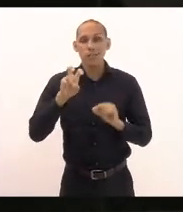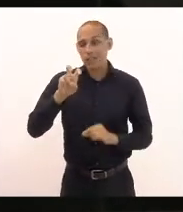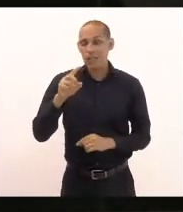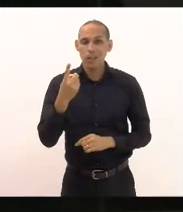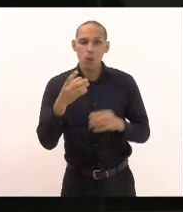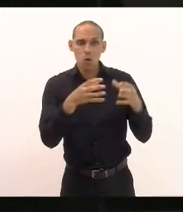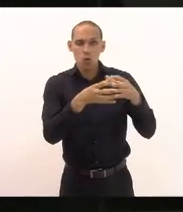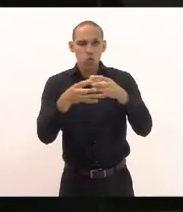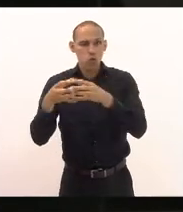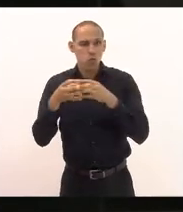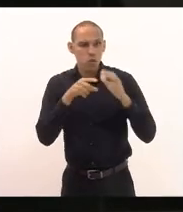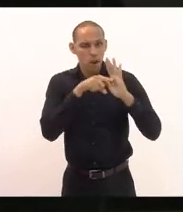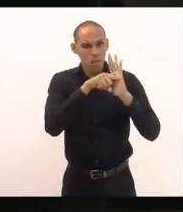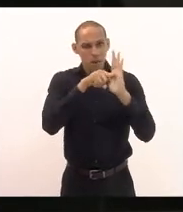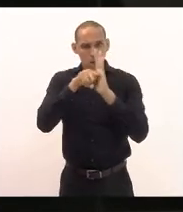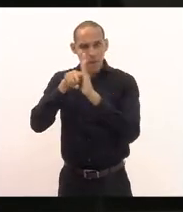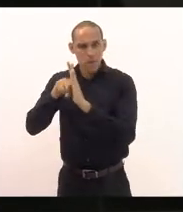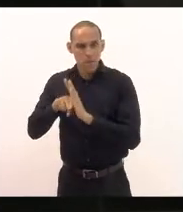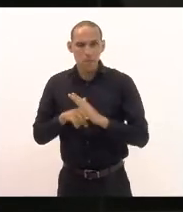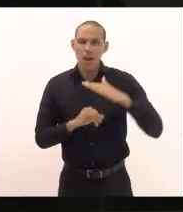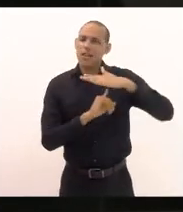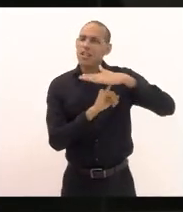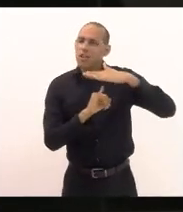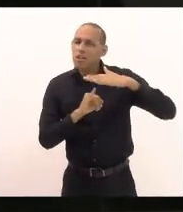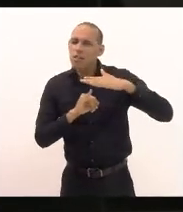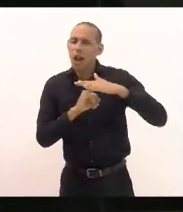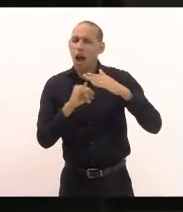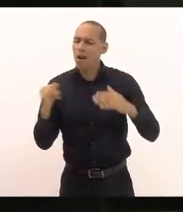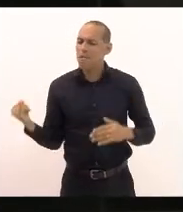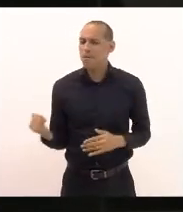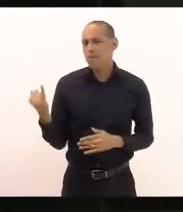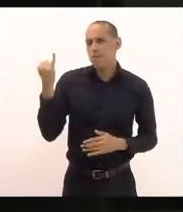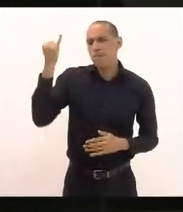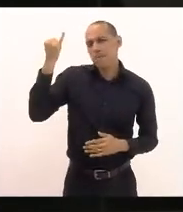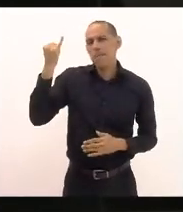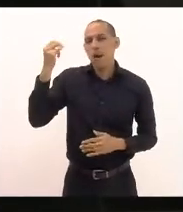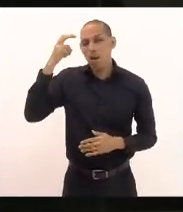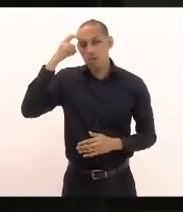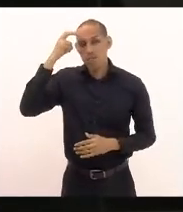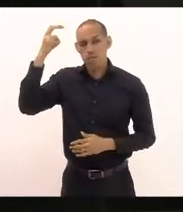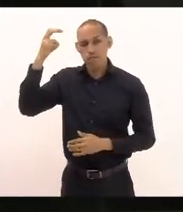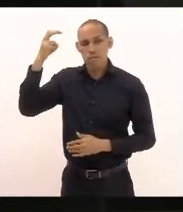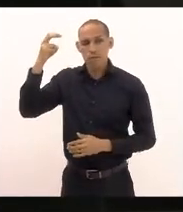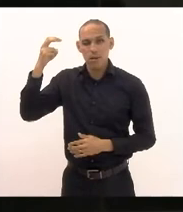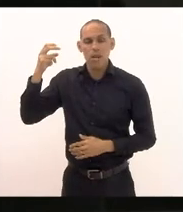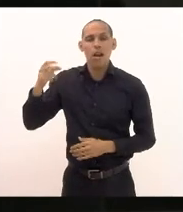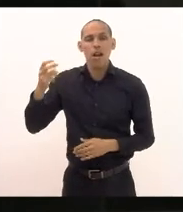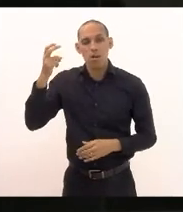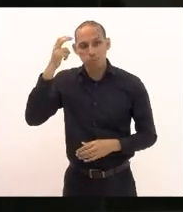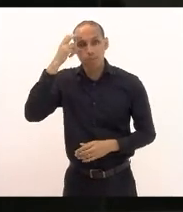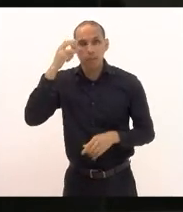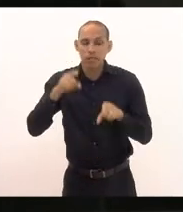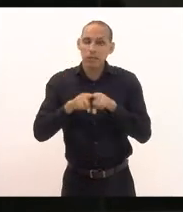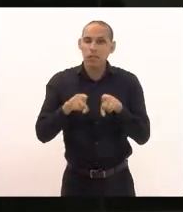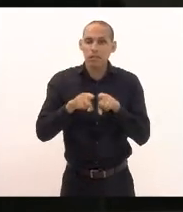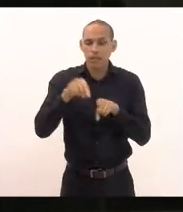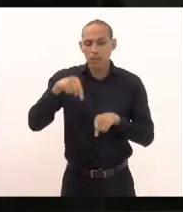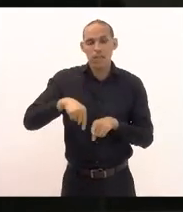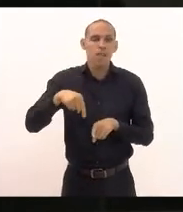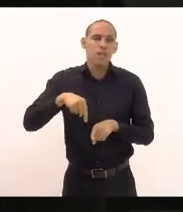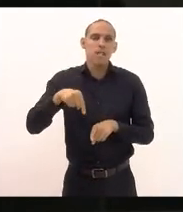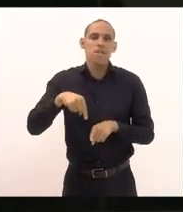de pesquisa de instituições de grande relevância intelectual e cultural do nosso país, como